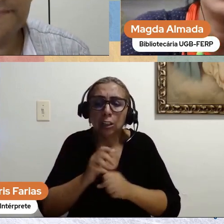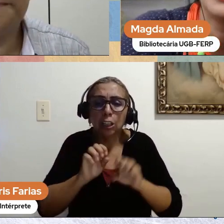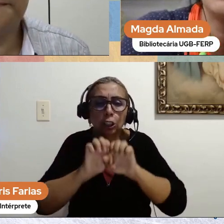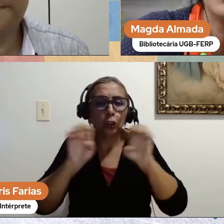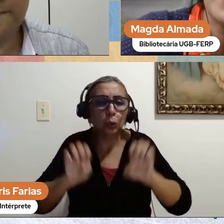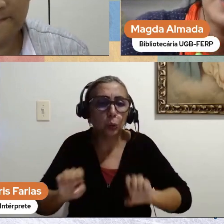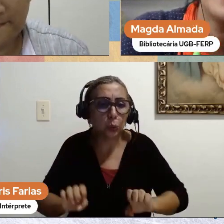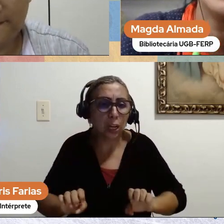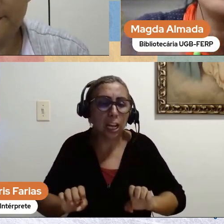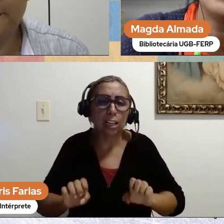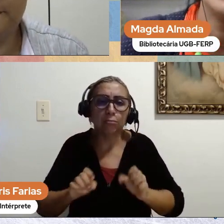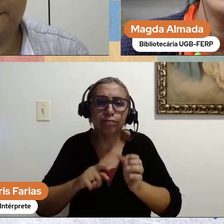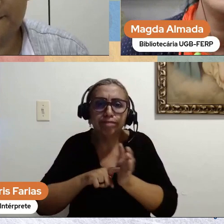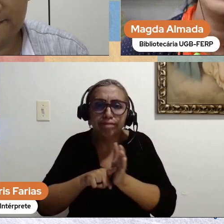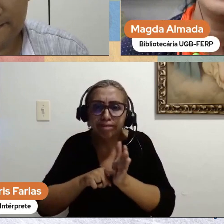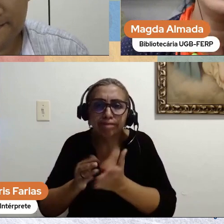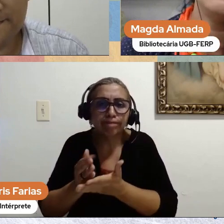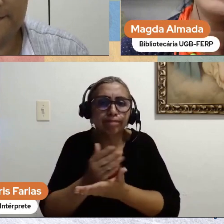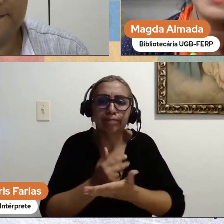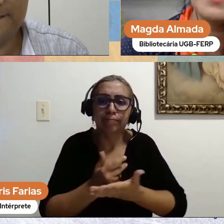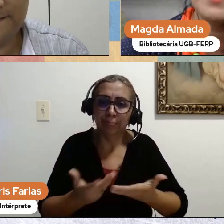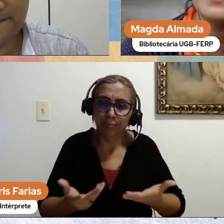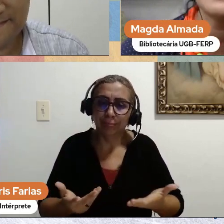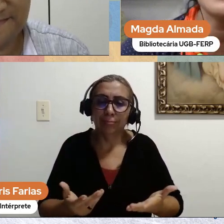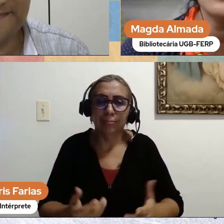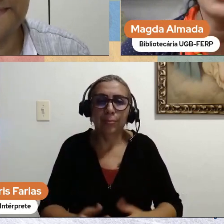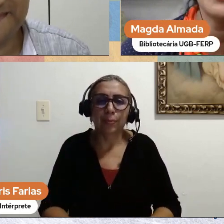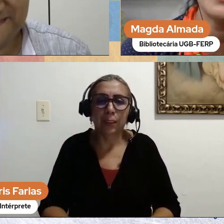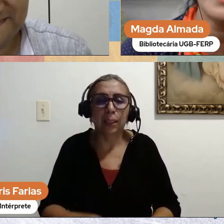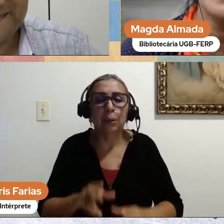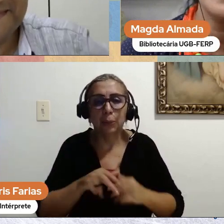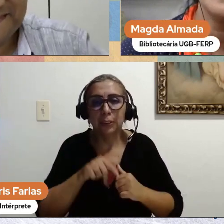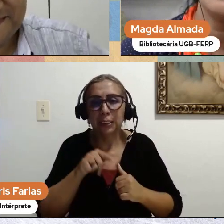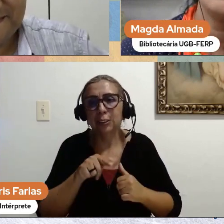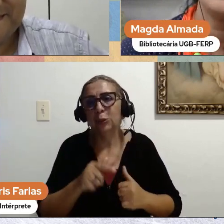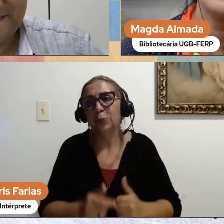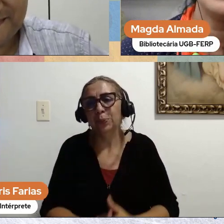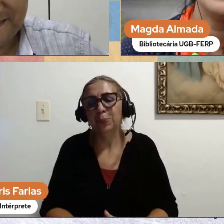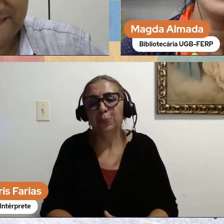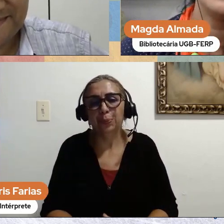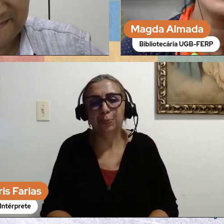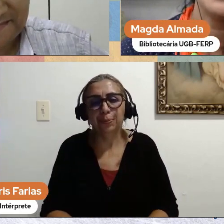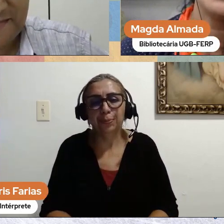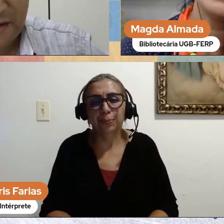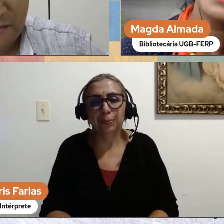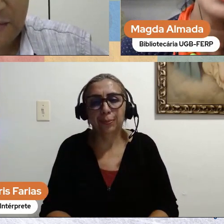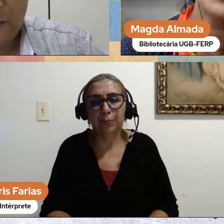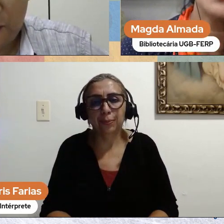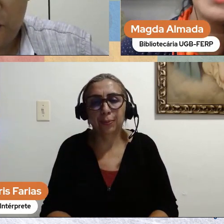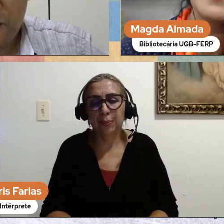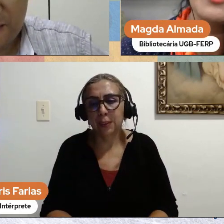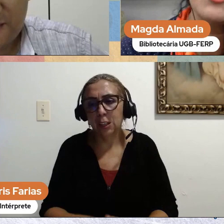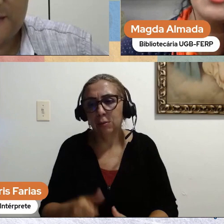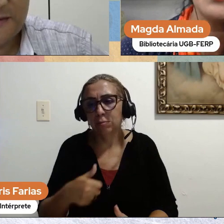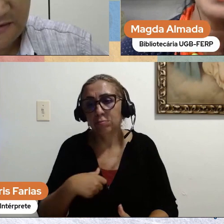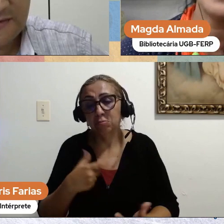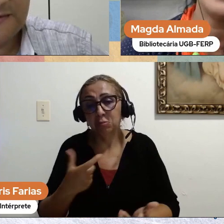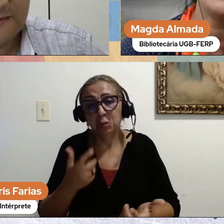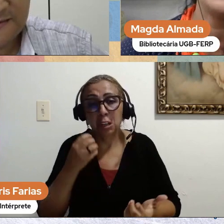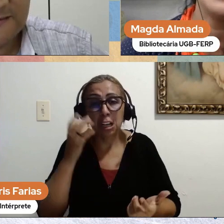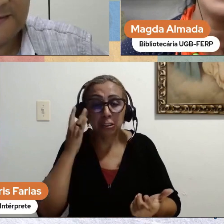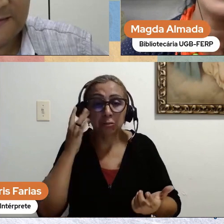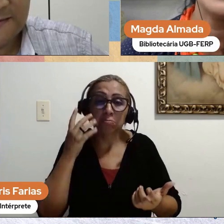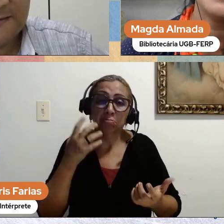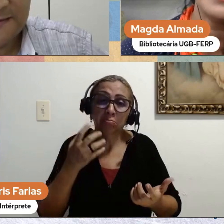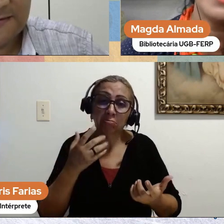estruturada, diagnosticada, enfim. Aí é nesse sentido, né? O seu desejo que eu tenha atendido